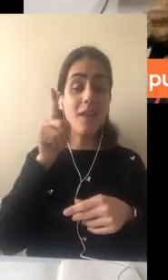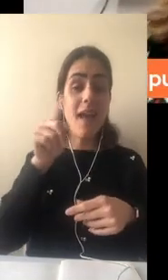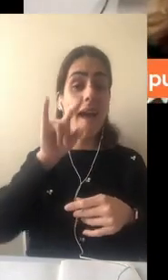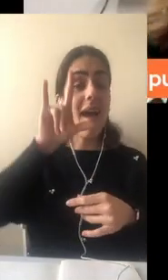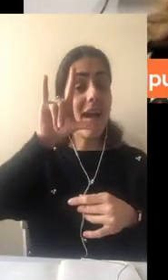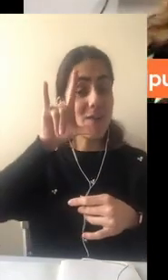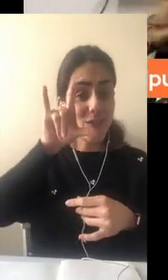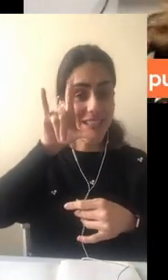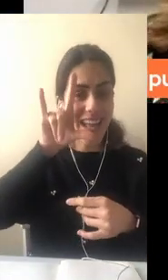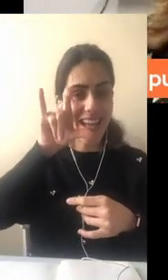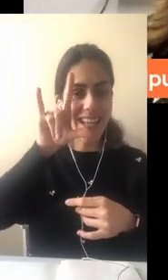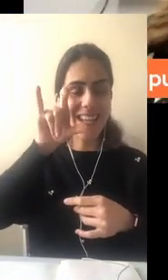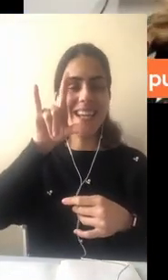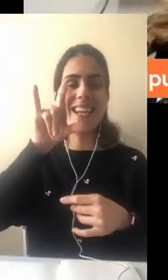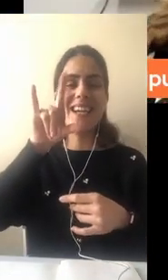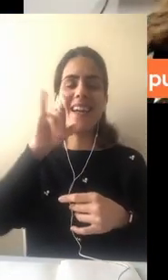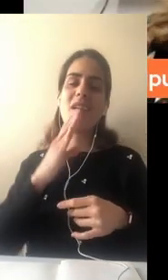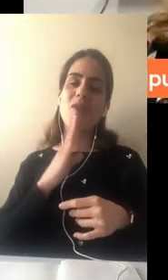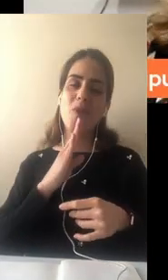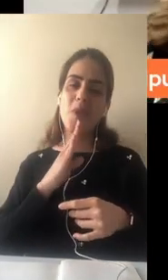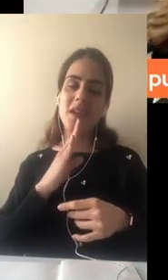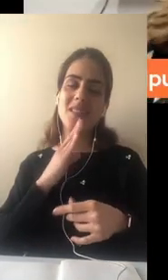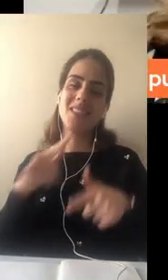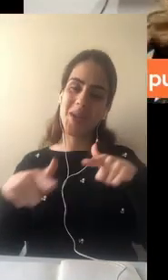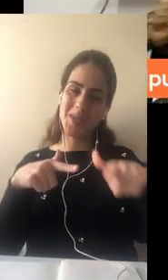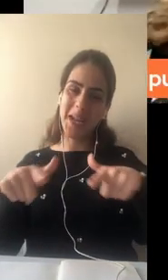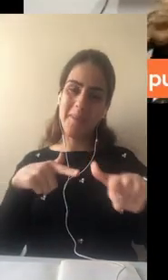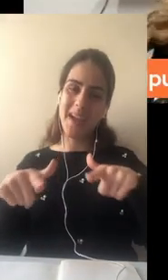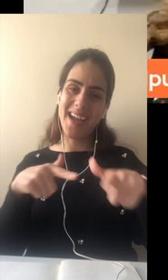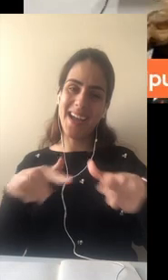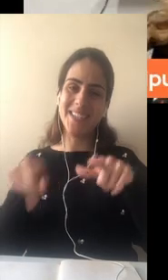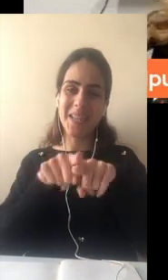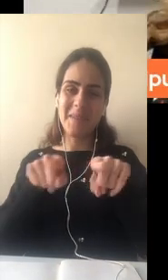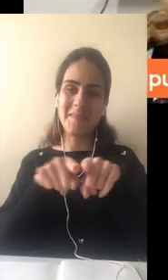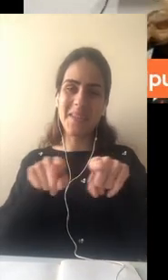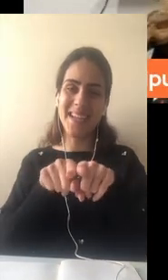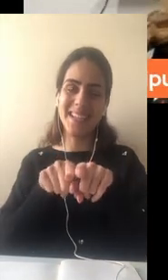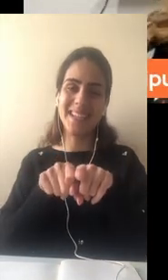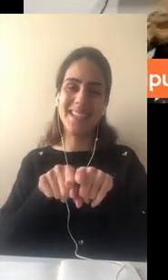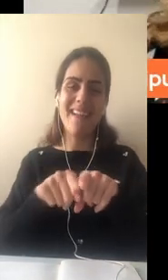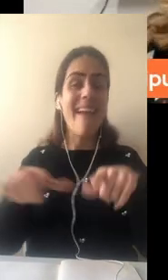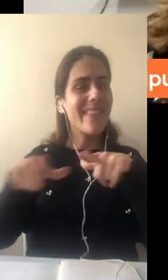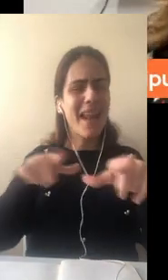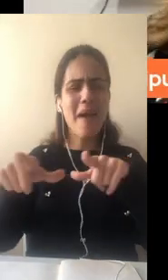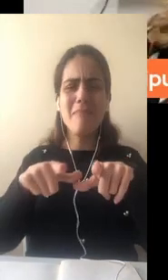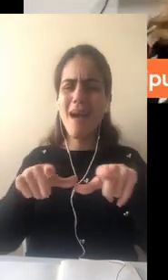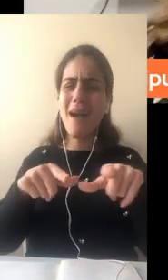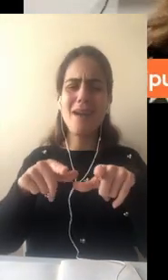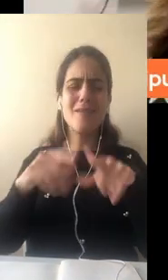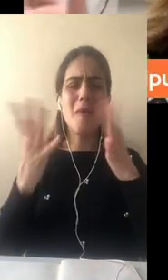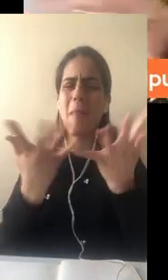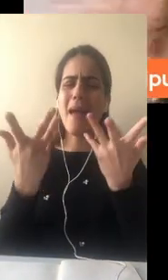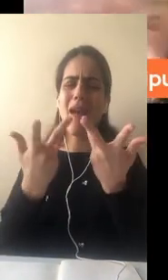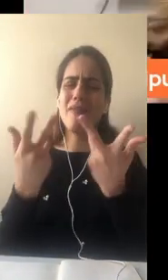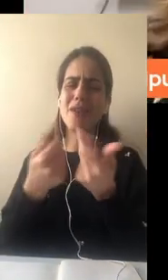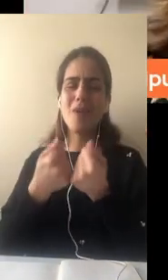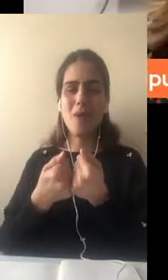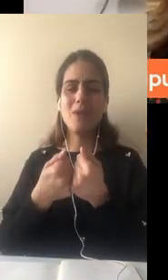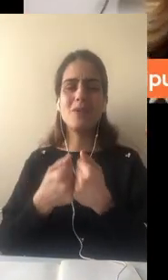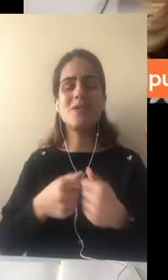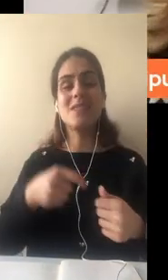para seguir lá, @cassi.tardive, conhecer todo o trabalho também. Incrível trabalho. Vai lá e